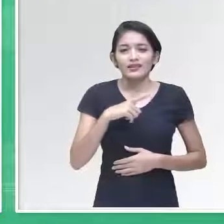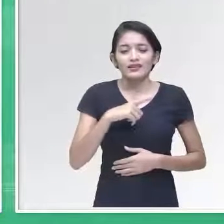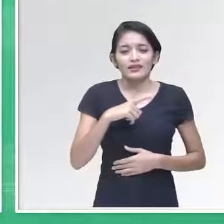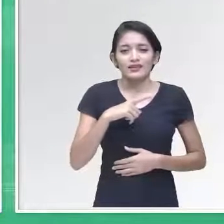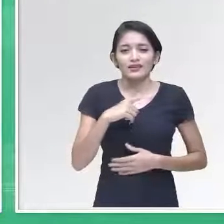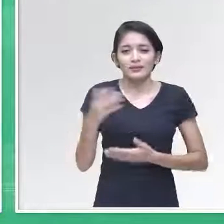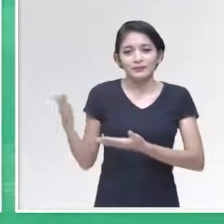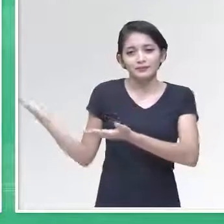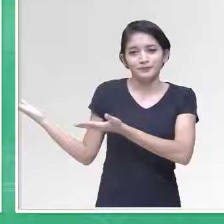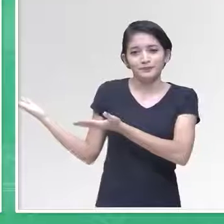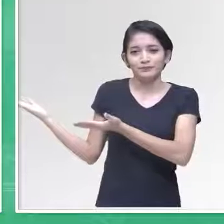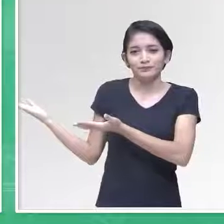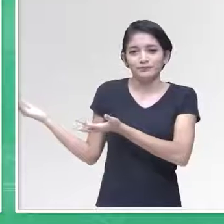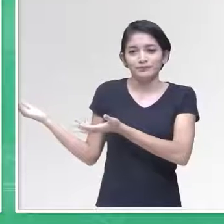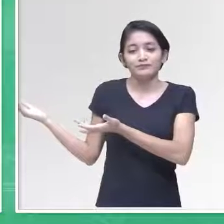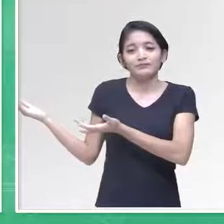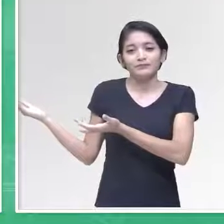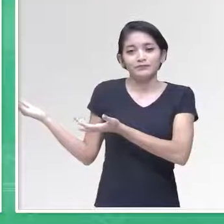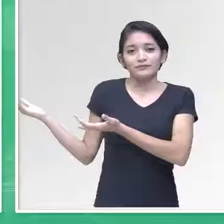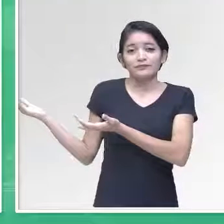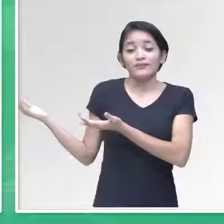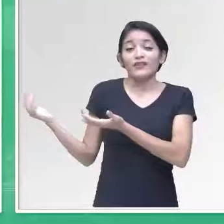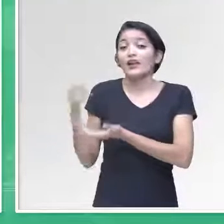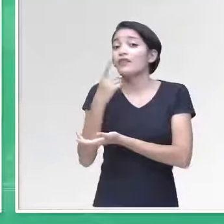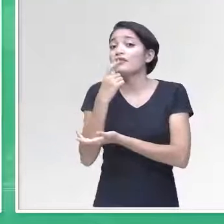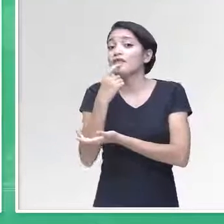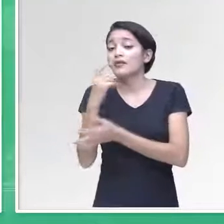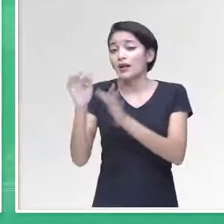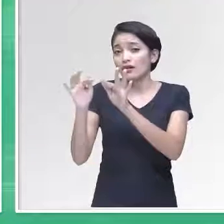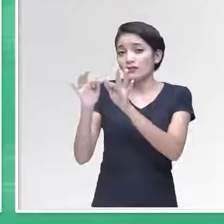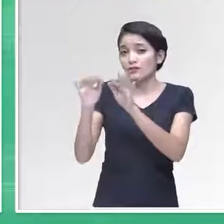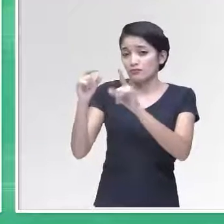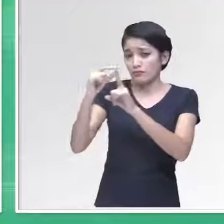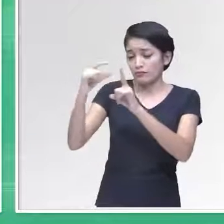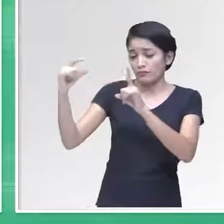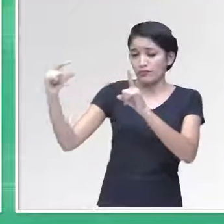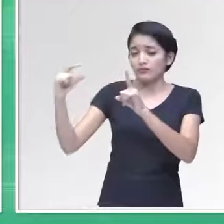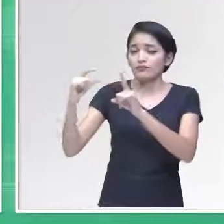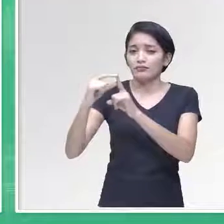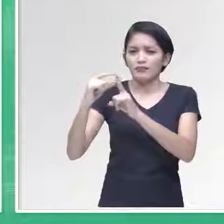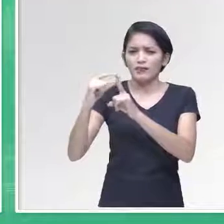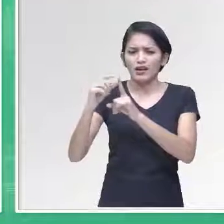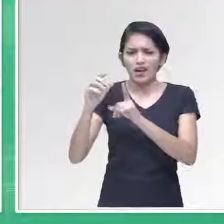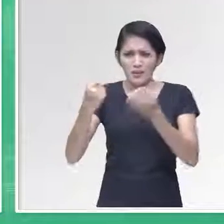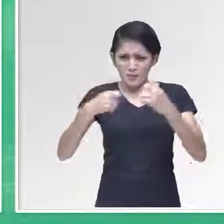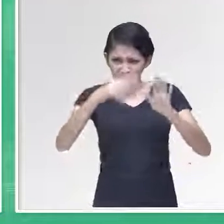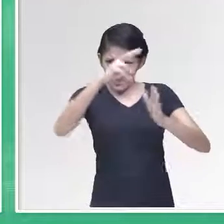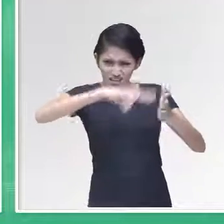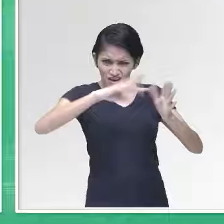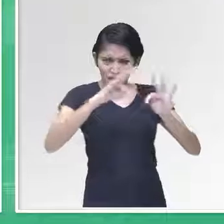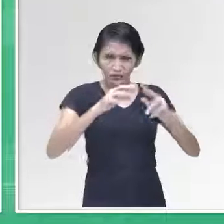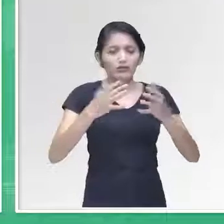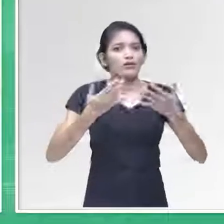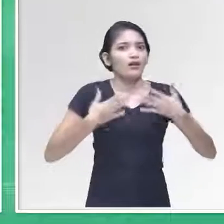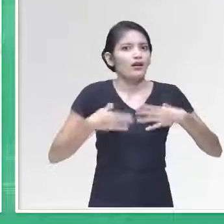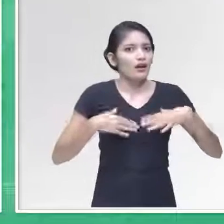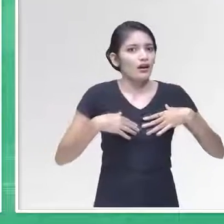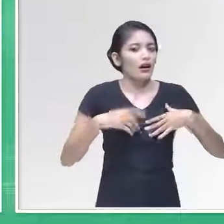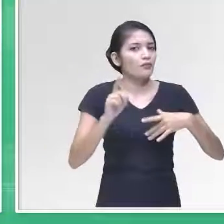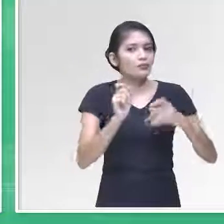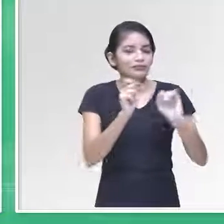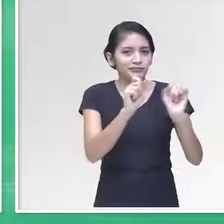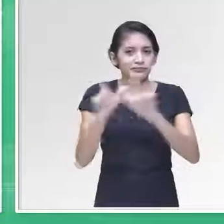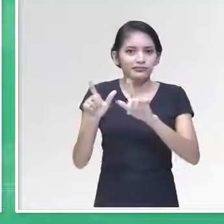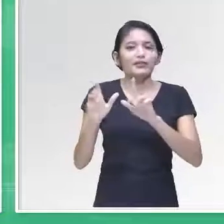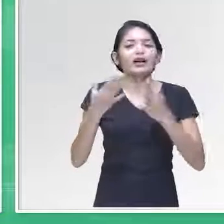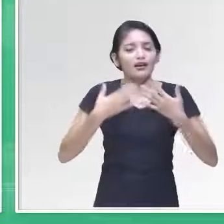aqui, muito bem. Em destaque vermelho, were invented. Pô, teacher, eu tenho que ler tudo isso. Não, calma, relaxa, não muda de canal não. Segura